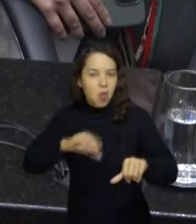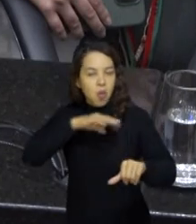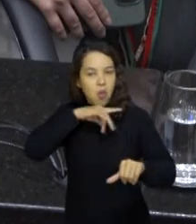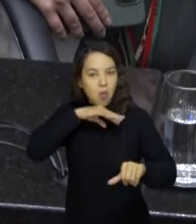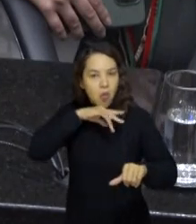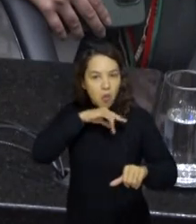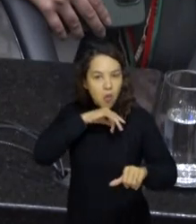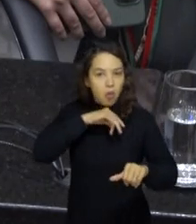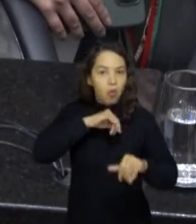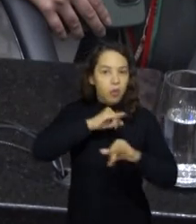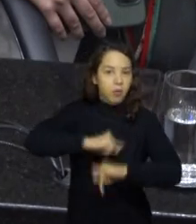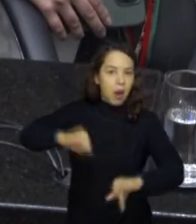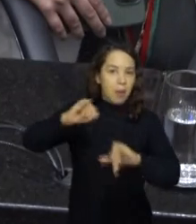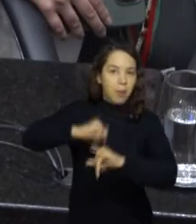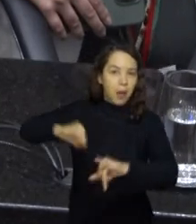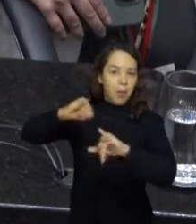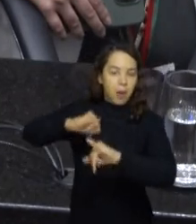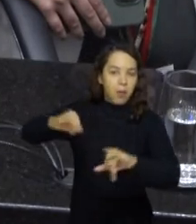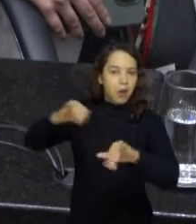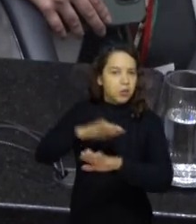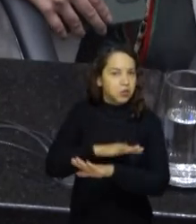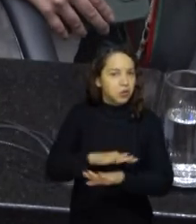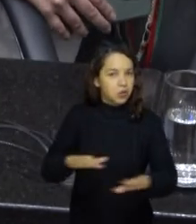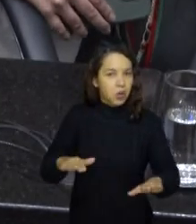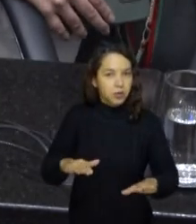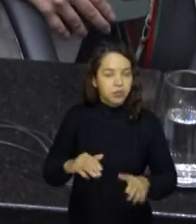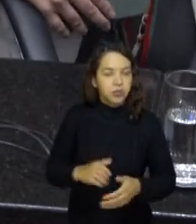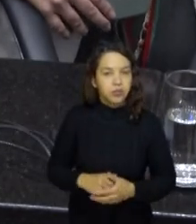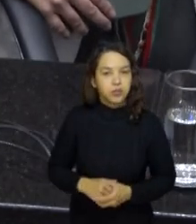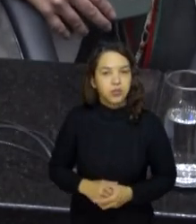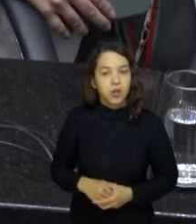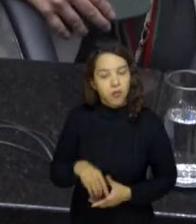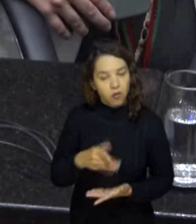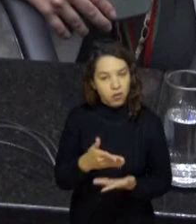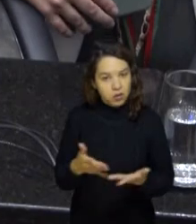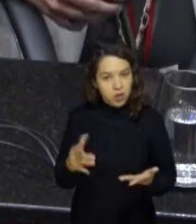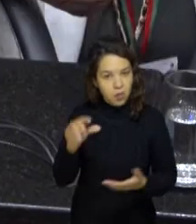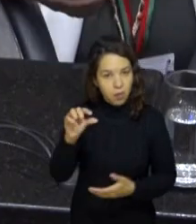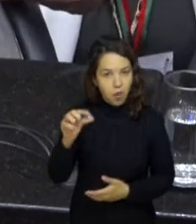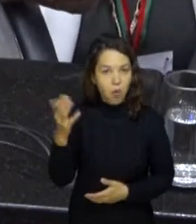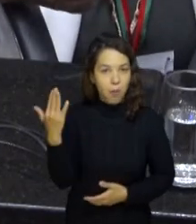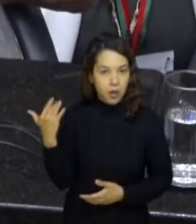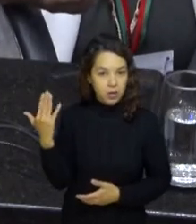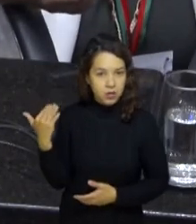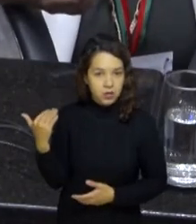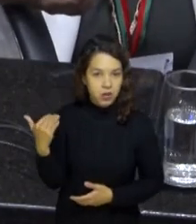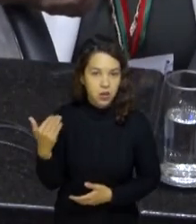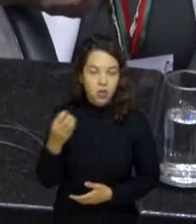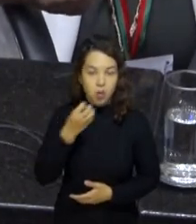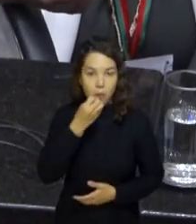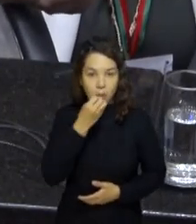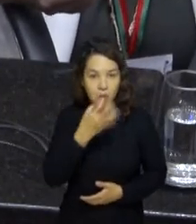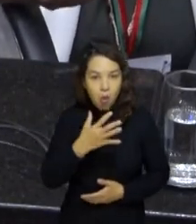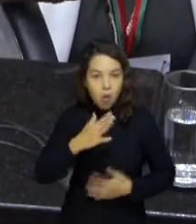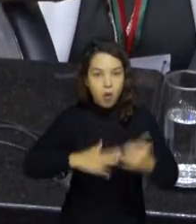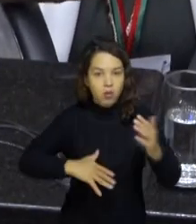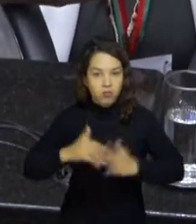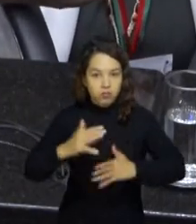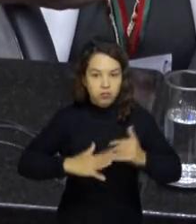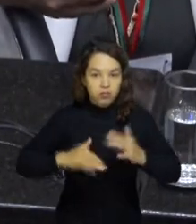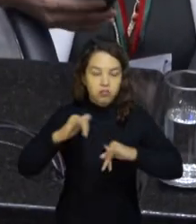negativo, e vocês, num passado muito recente, fizeram essas boas ideias, boas práticas, e